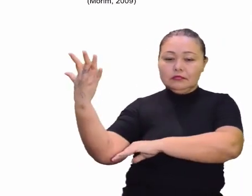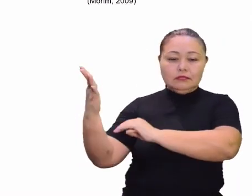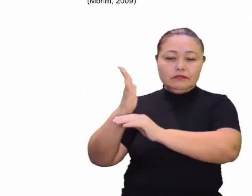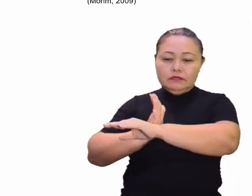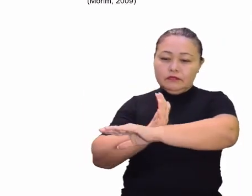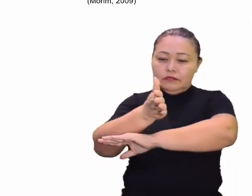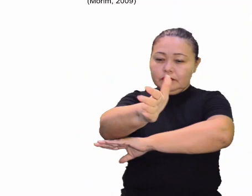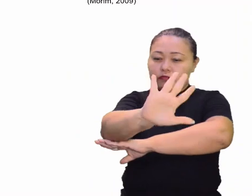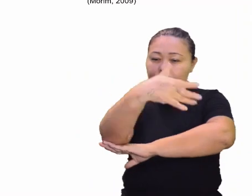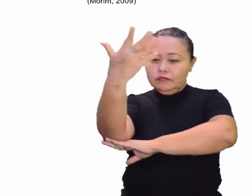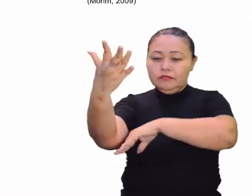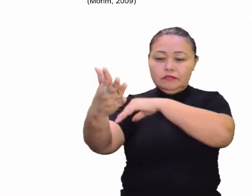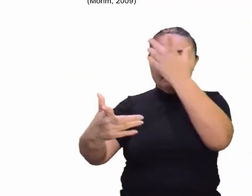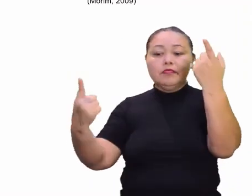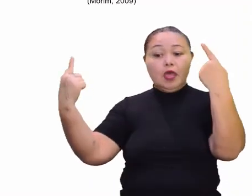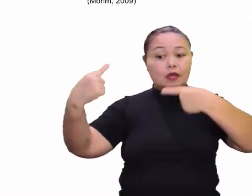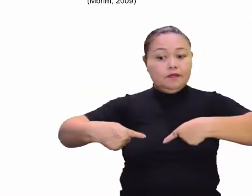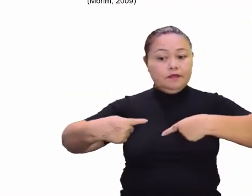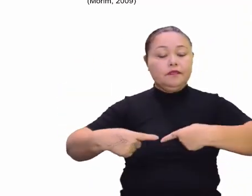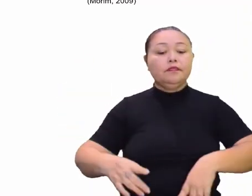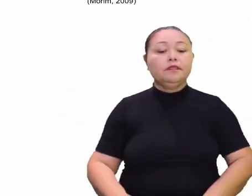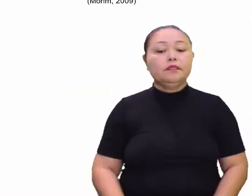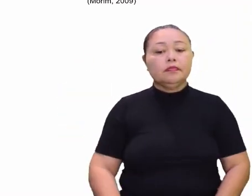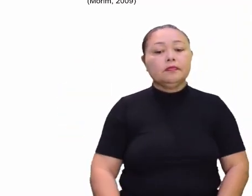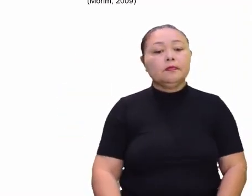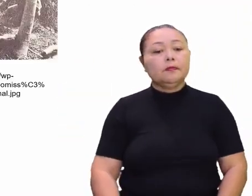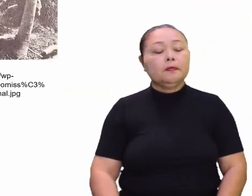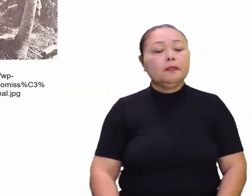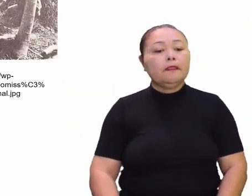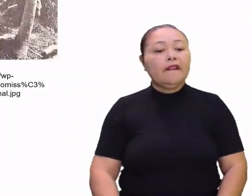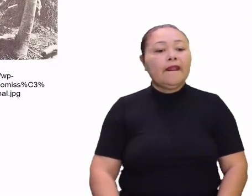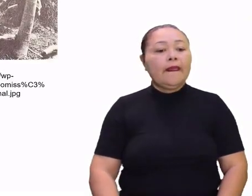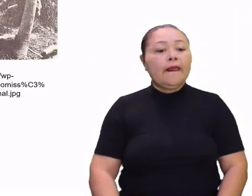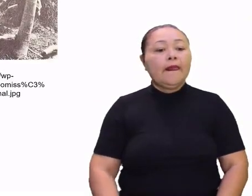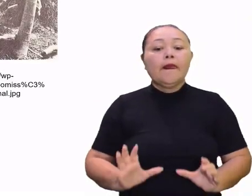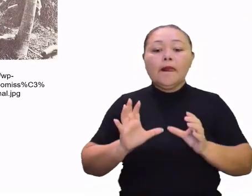picada no meio da floresta. Desafiador, né? Desafiador.